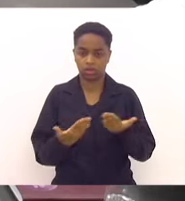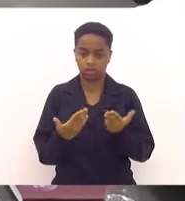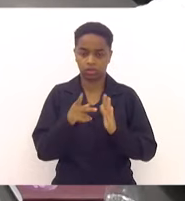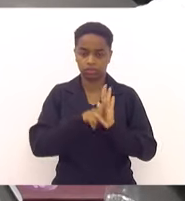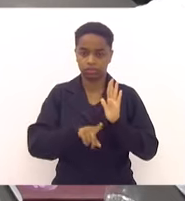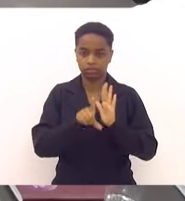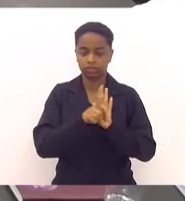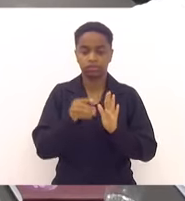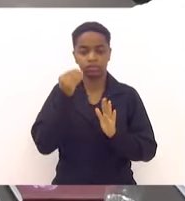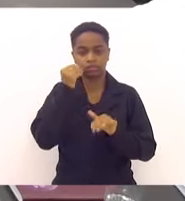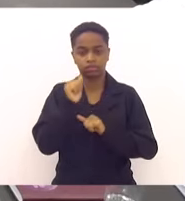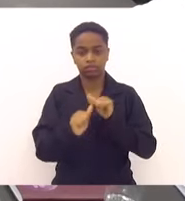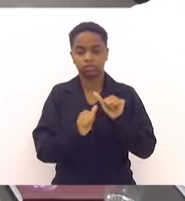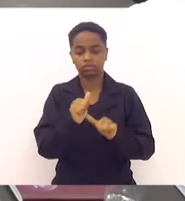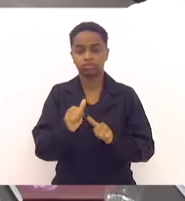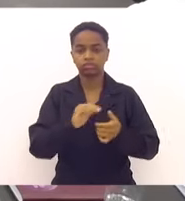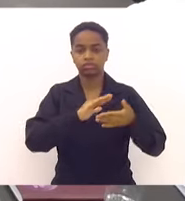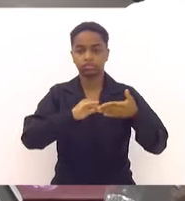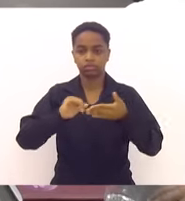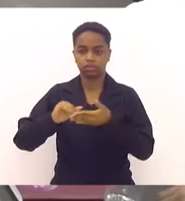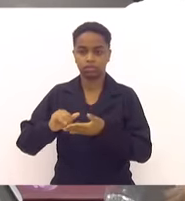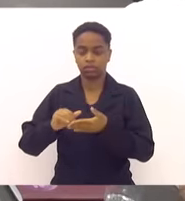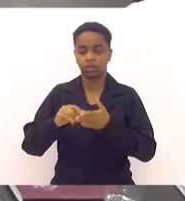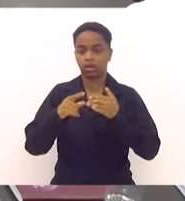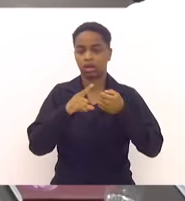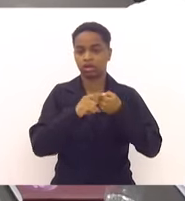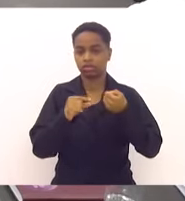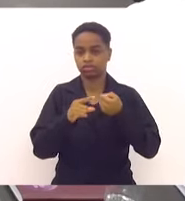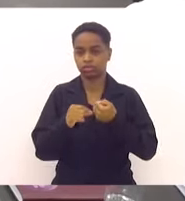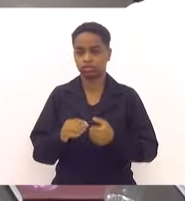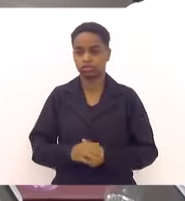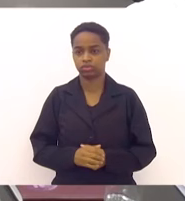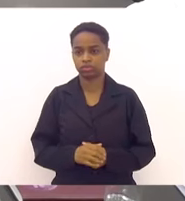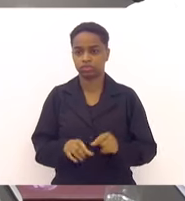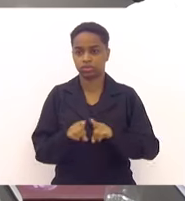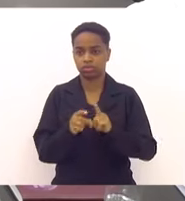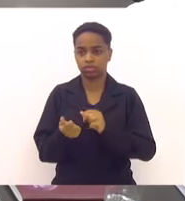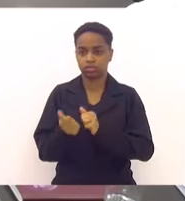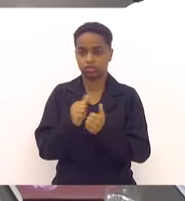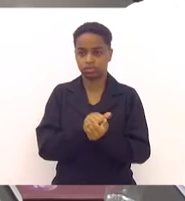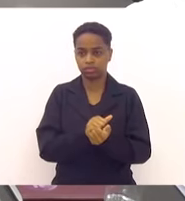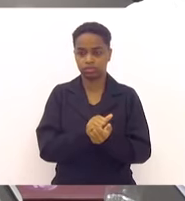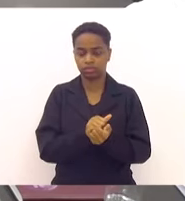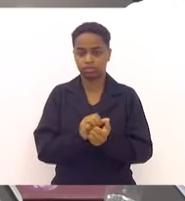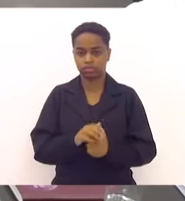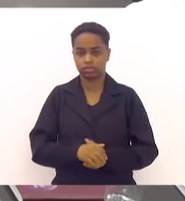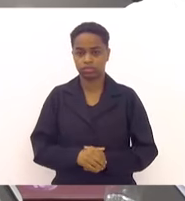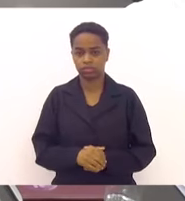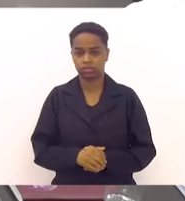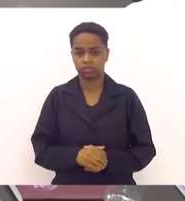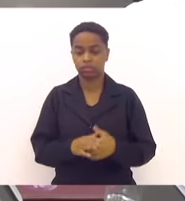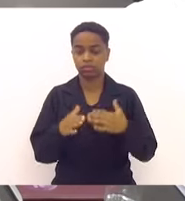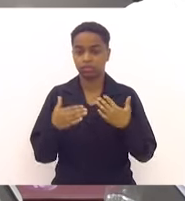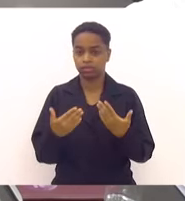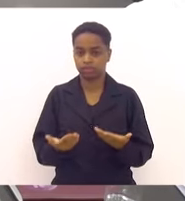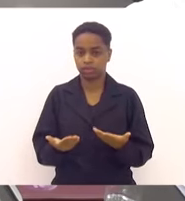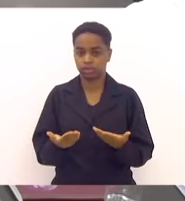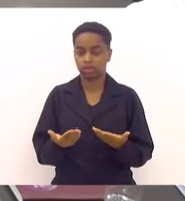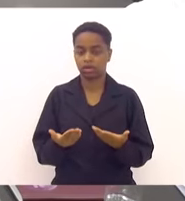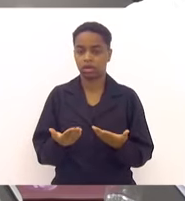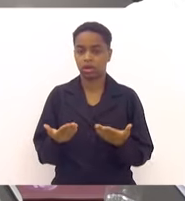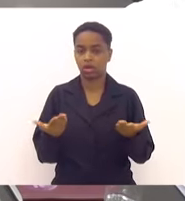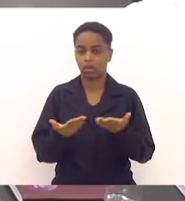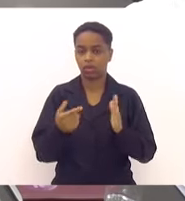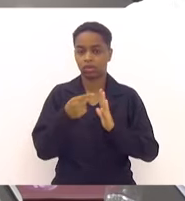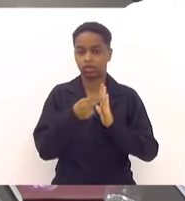alterações, suprimindo os referidos artigos, para adequação aos entendimentos da CCJ. Bem, passo ao